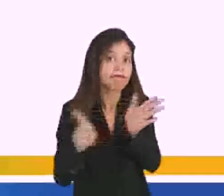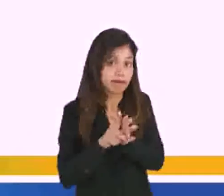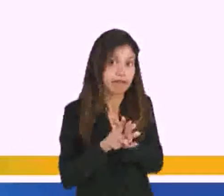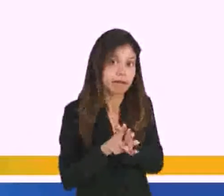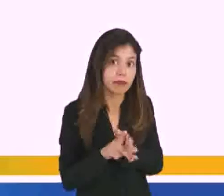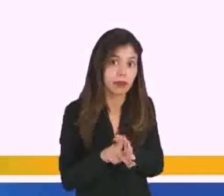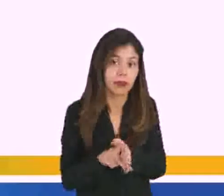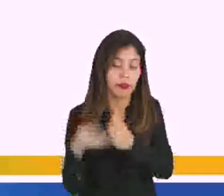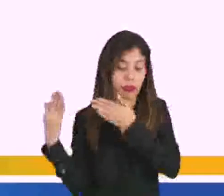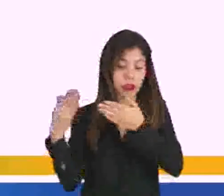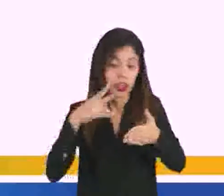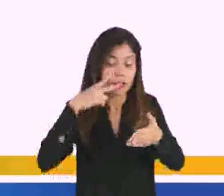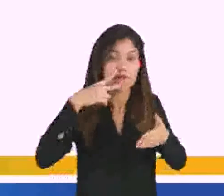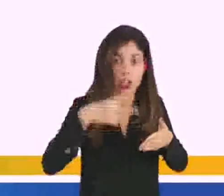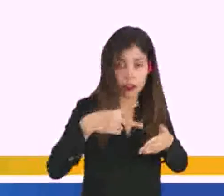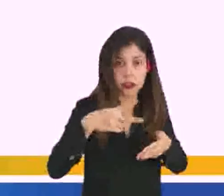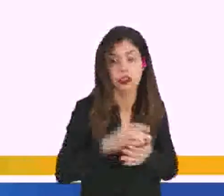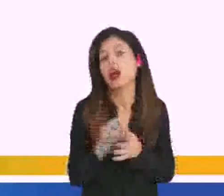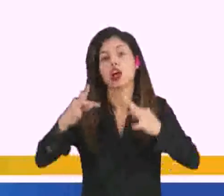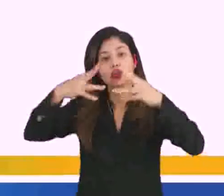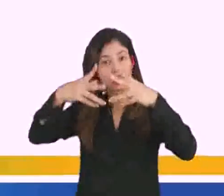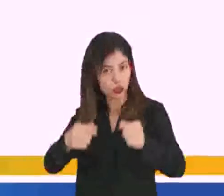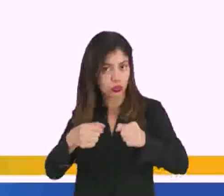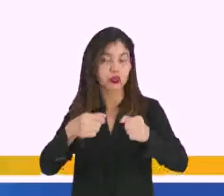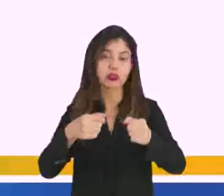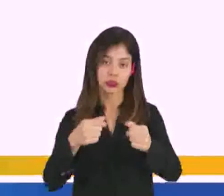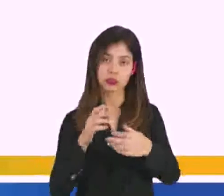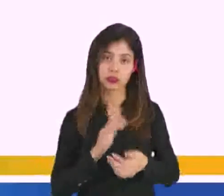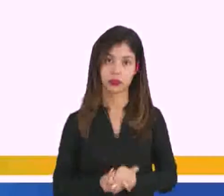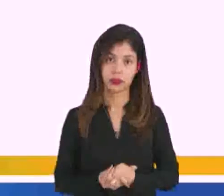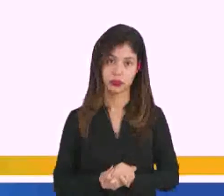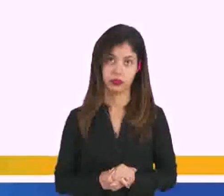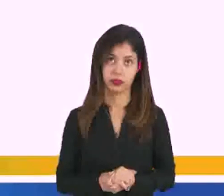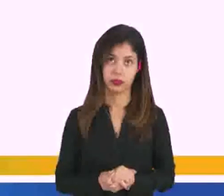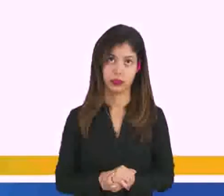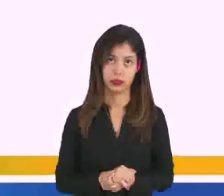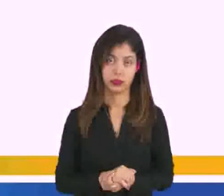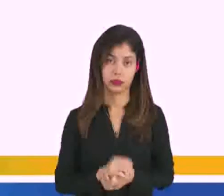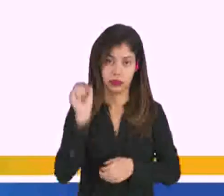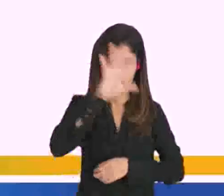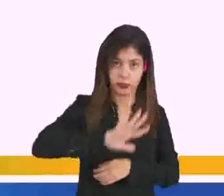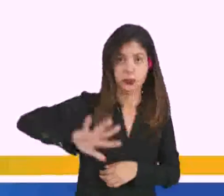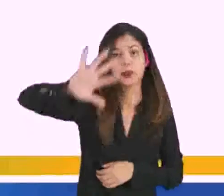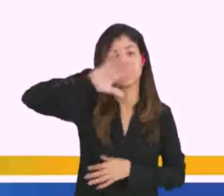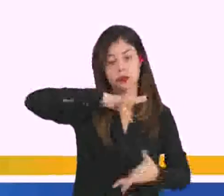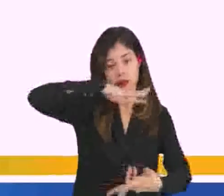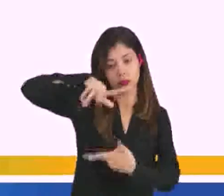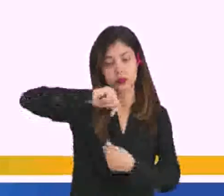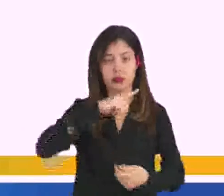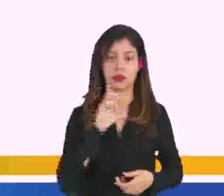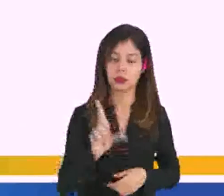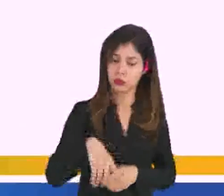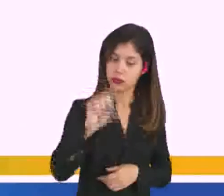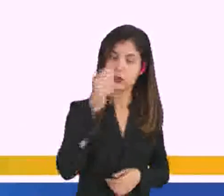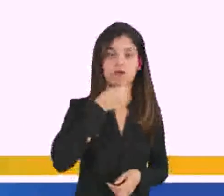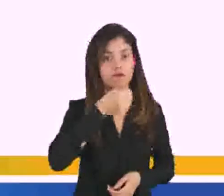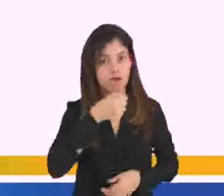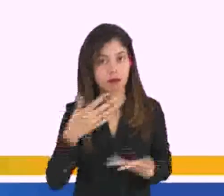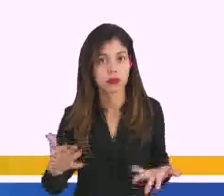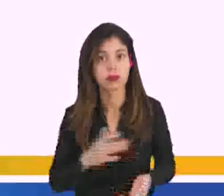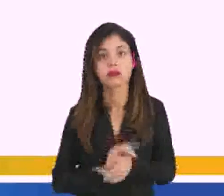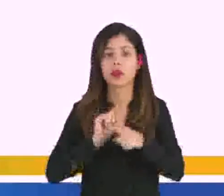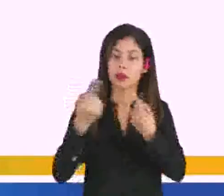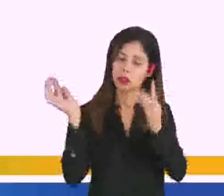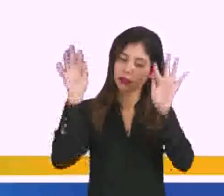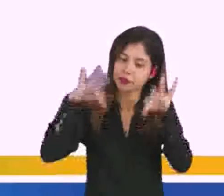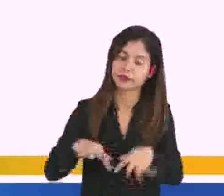definidos previamente, né? Em que nem todos, né, do universo têm a mesma chance aí de serem entrevistados,